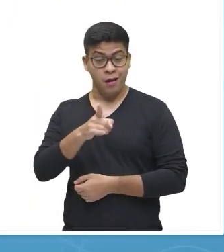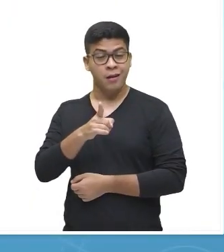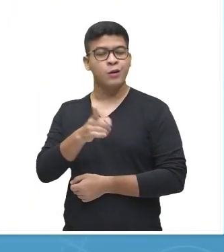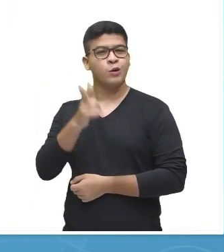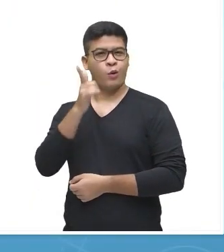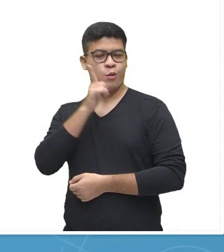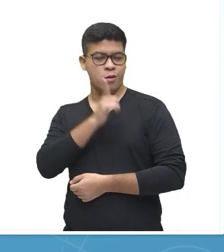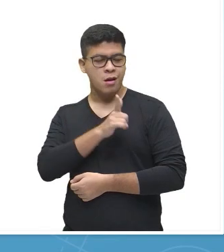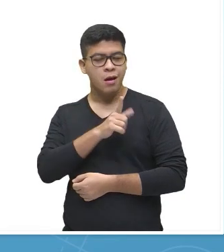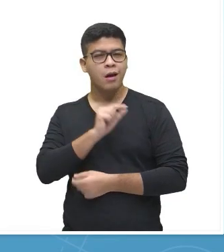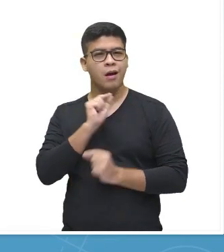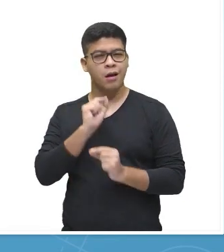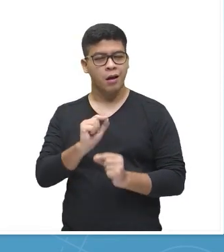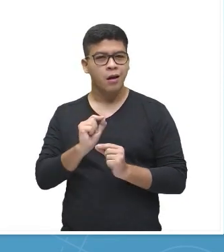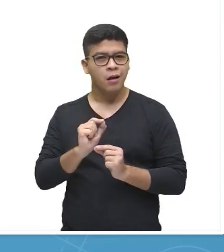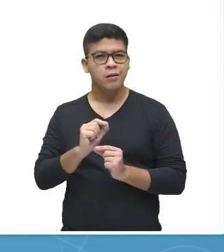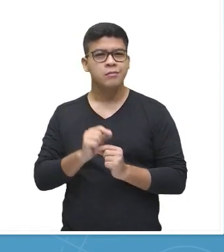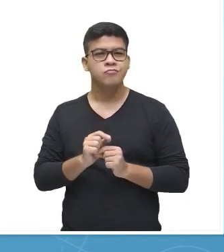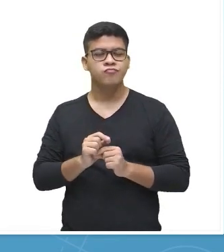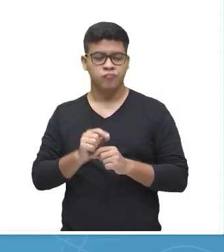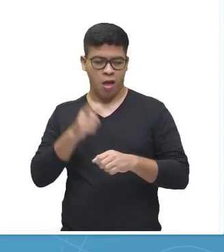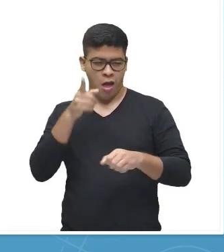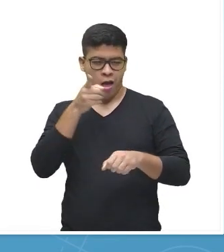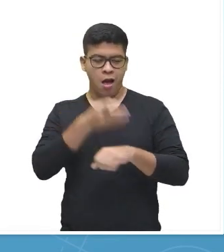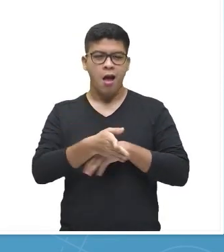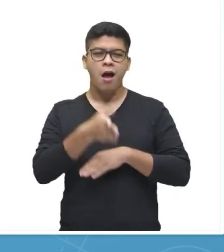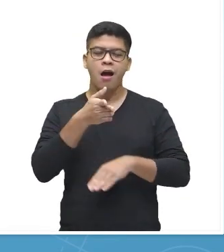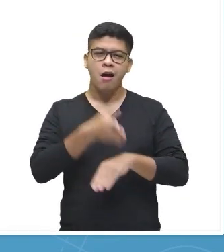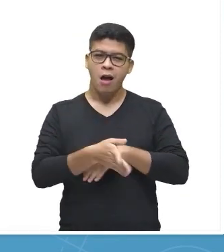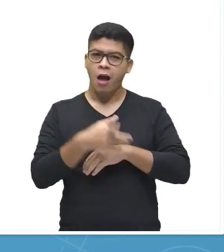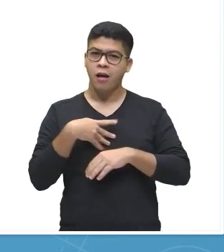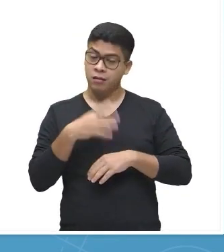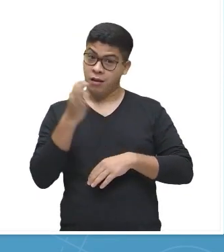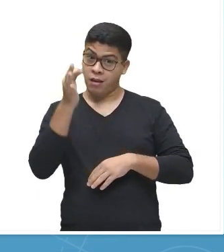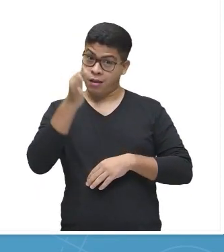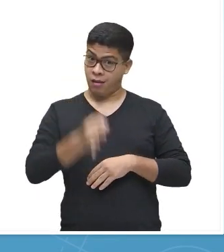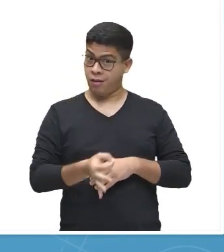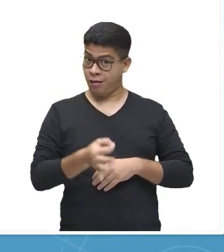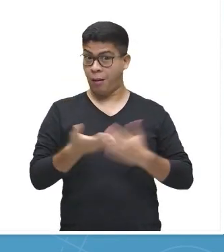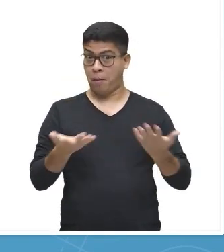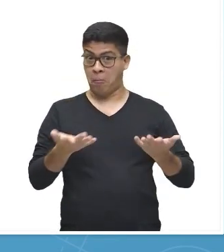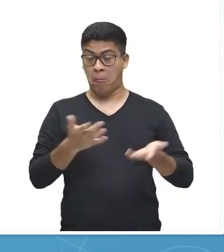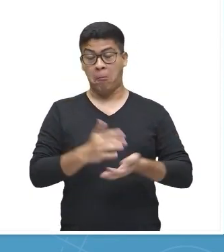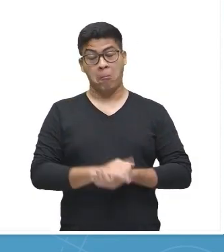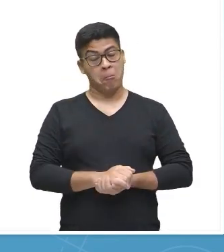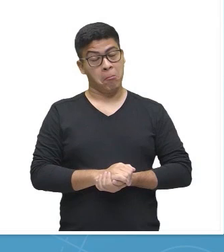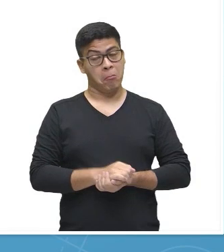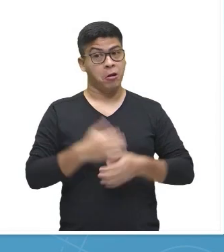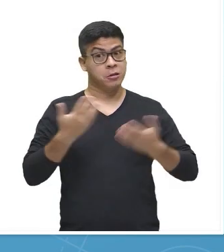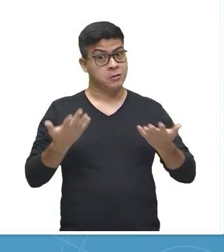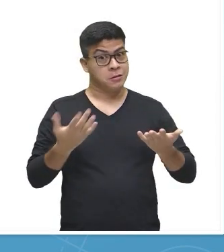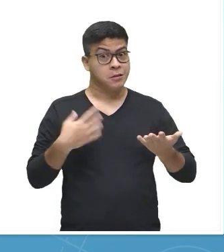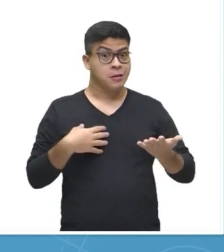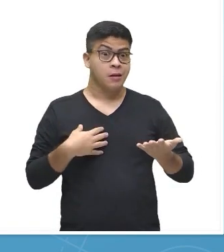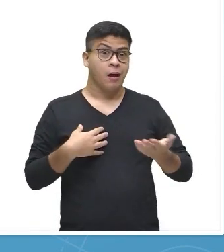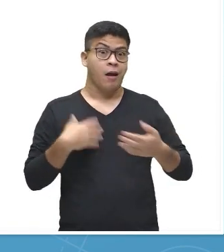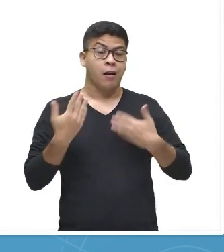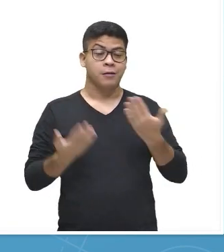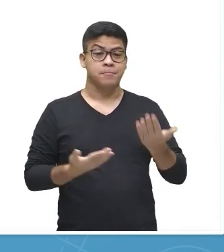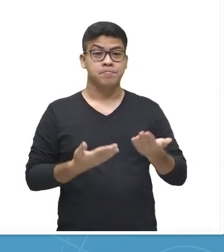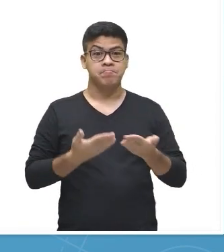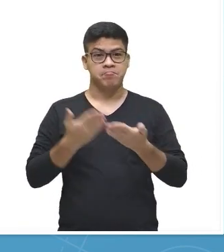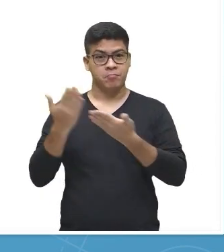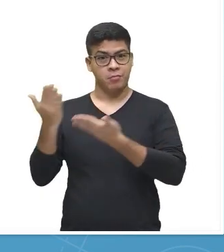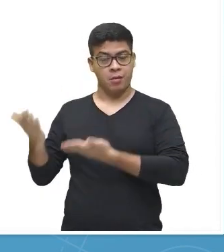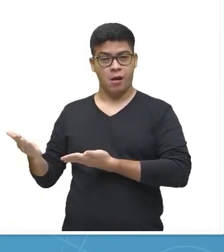pessoal? Todo mundo acertando a questão? Vamos lá ver se realmente é assim. A Ellen